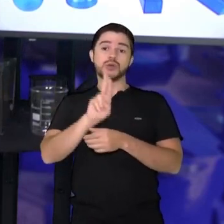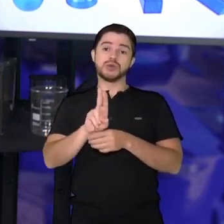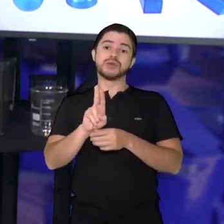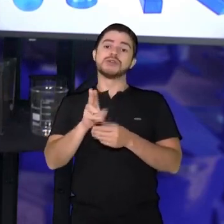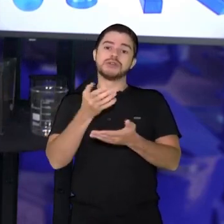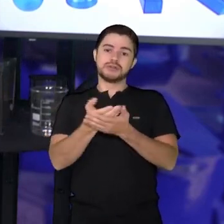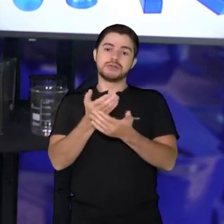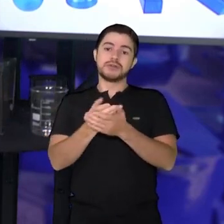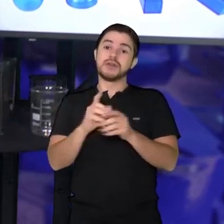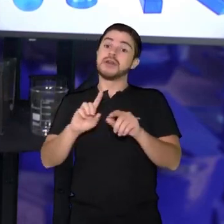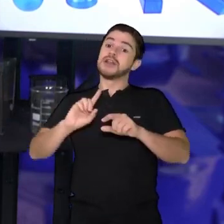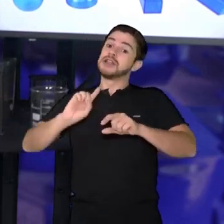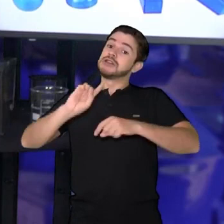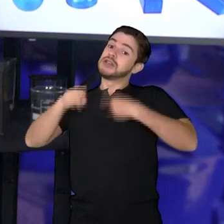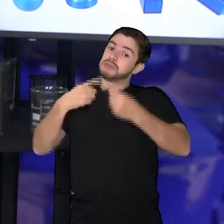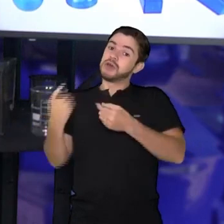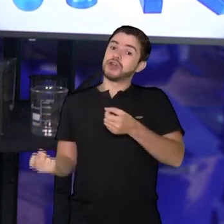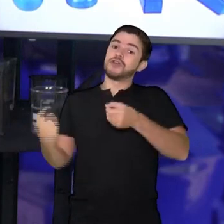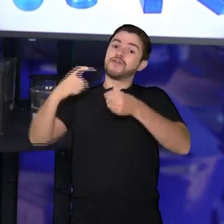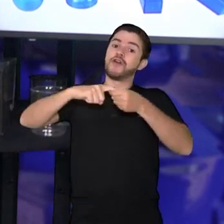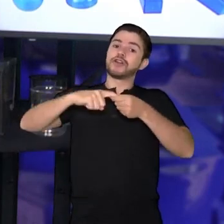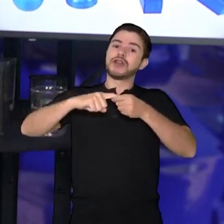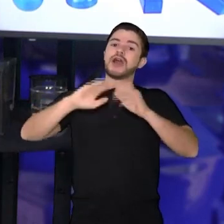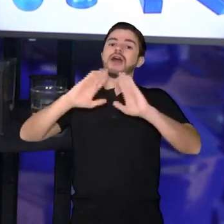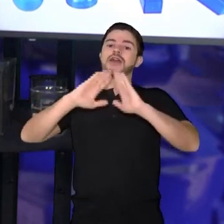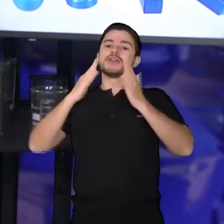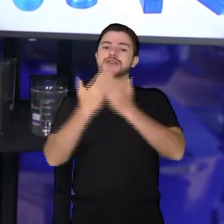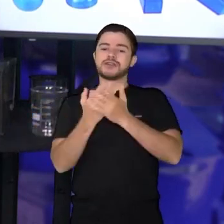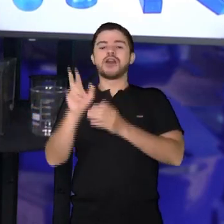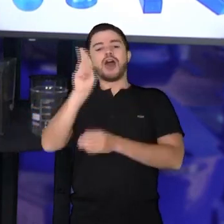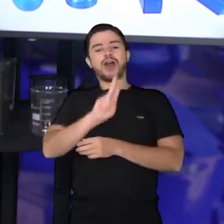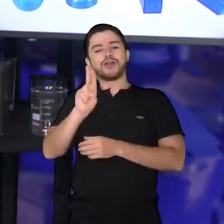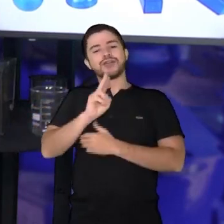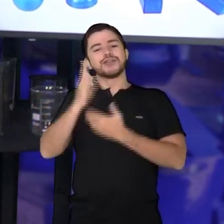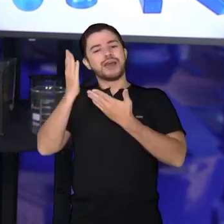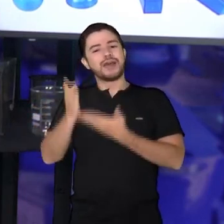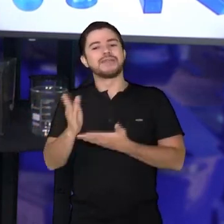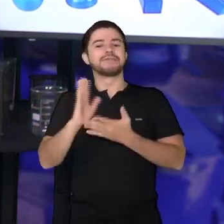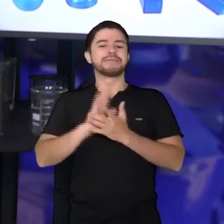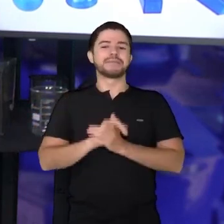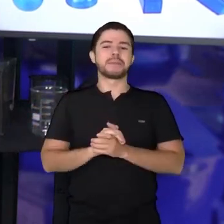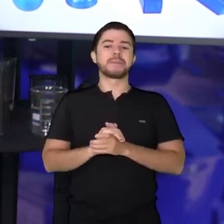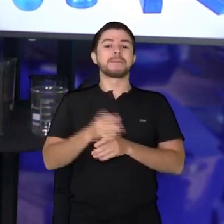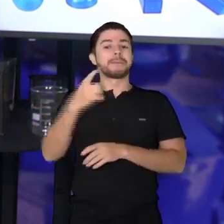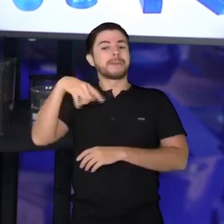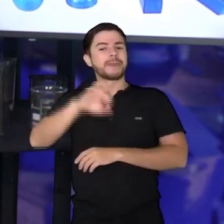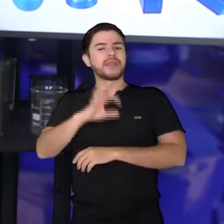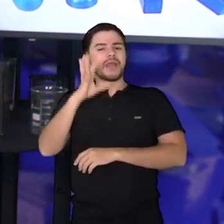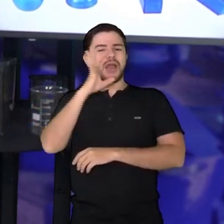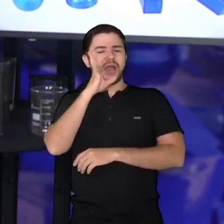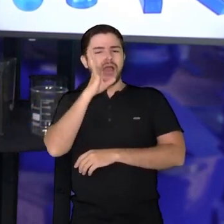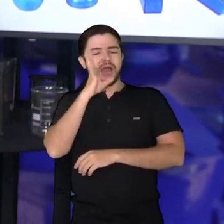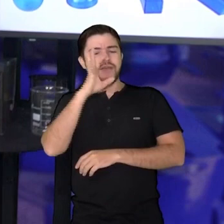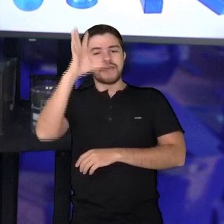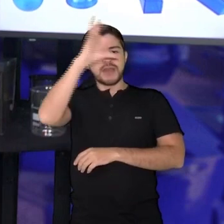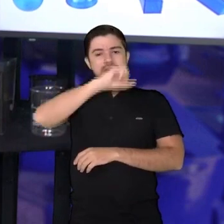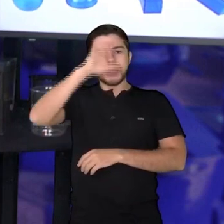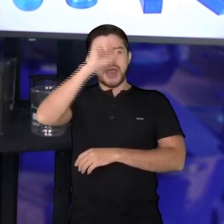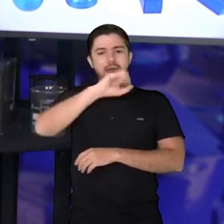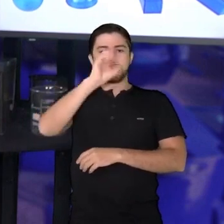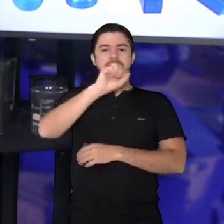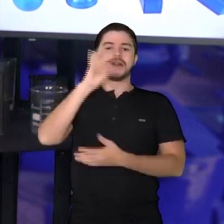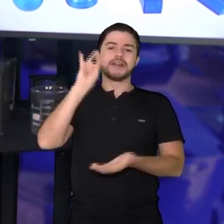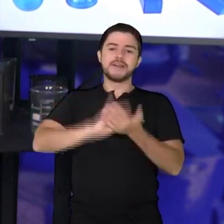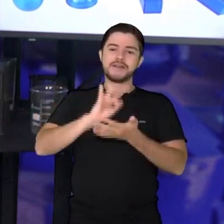voltar para as aulas presenciais. E aí você vai ter uma melhor maneira de verificar isso como concreto,